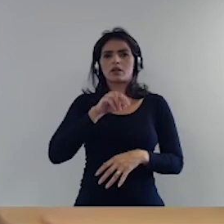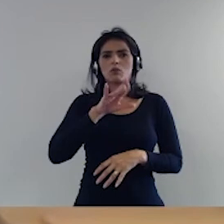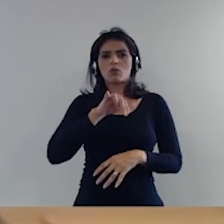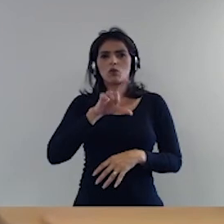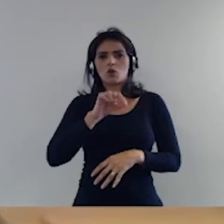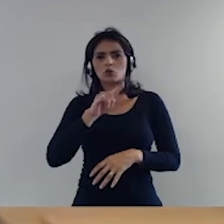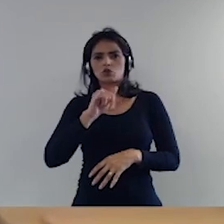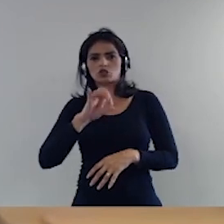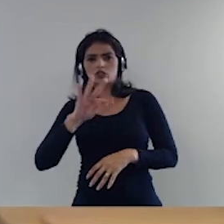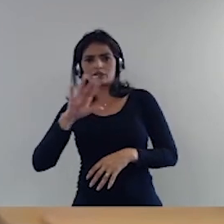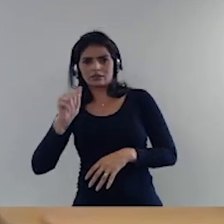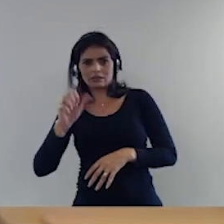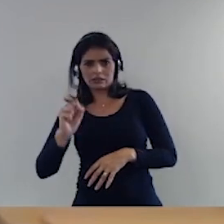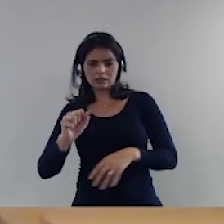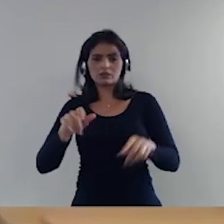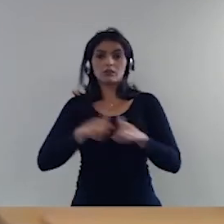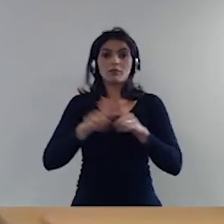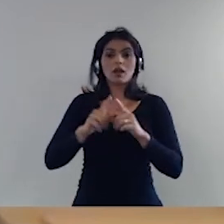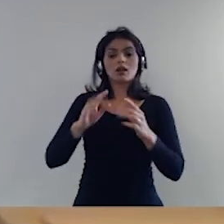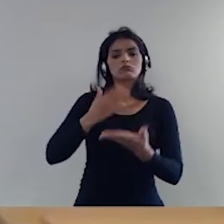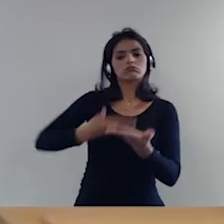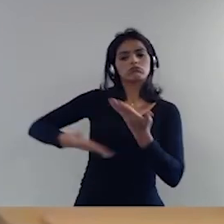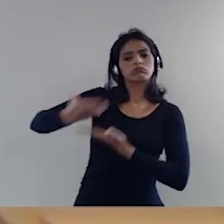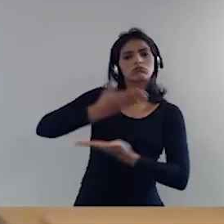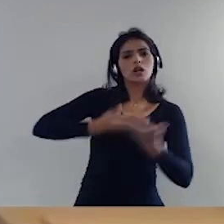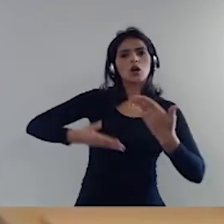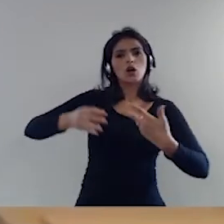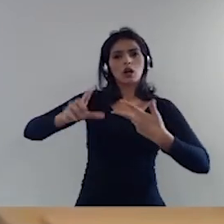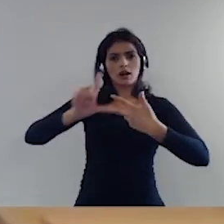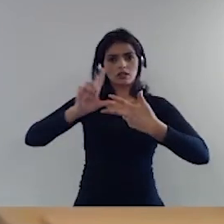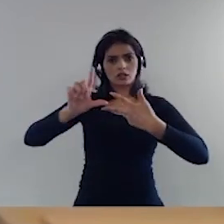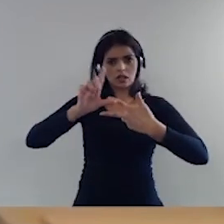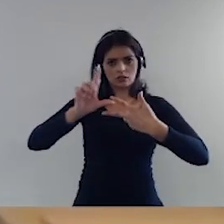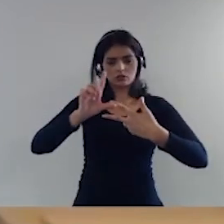um diálogo com o Congresso Nacional para